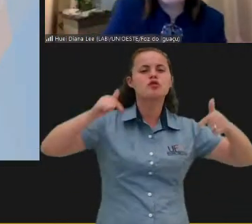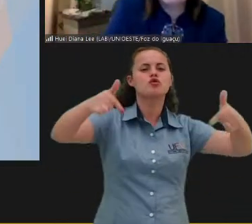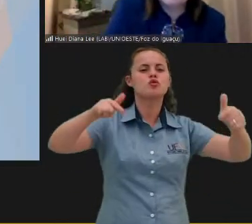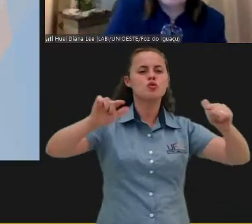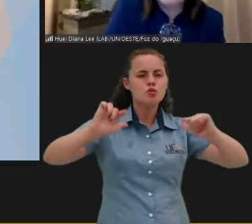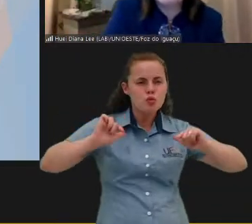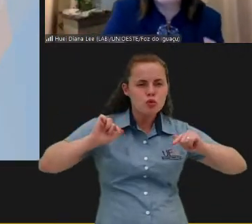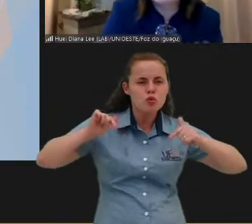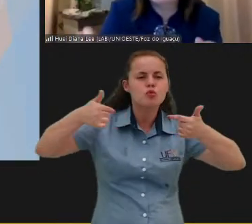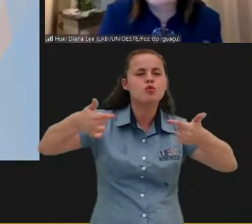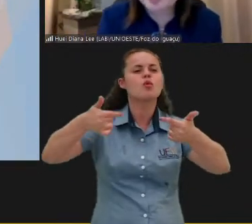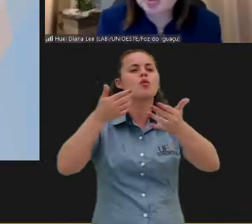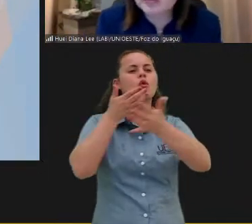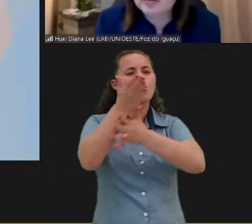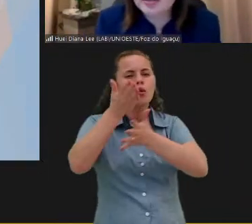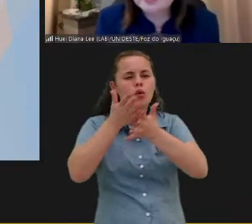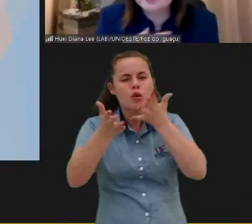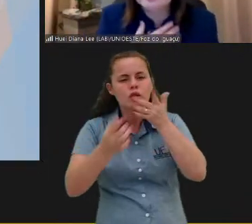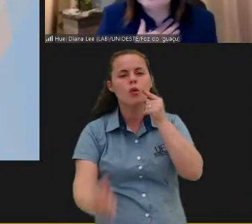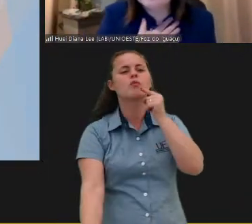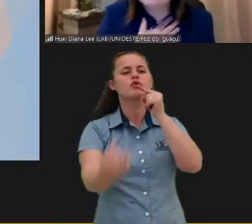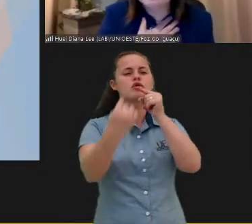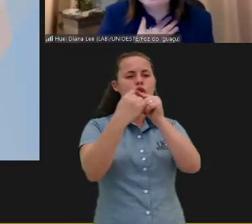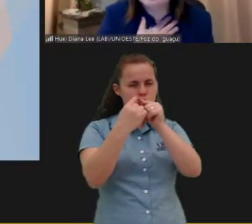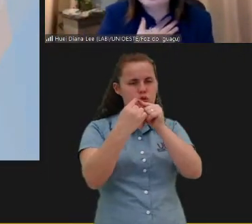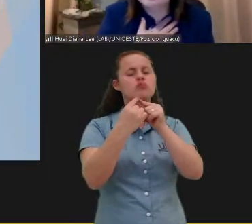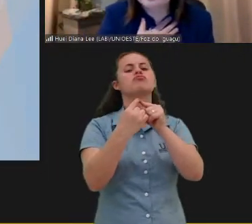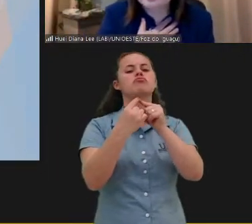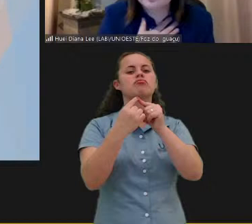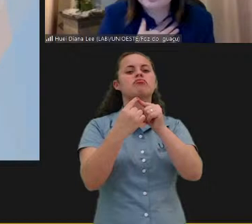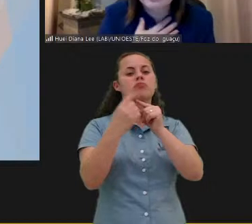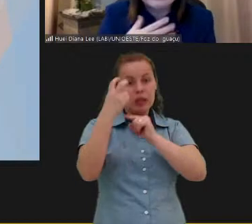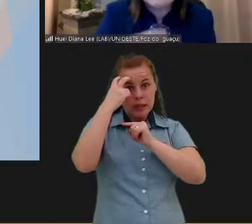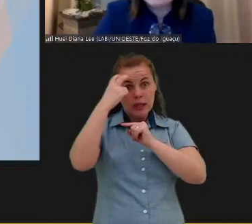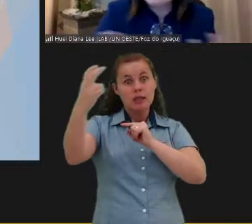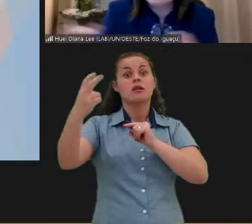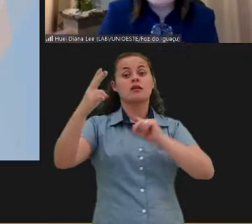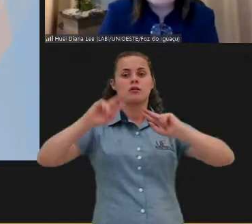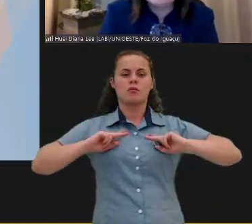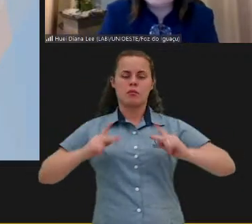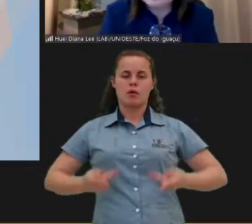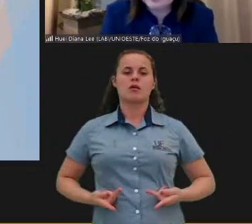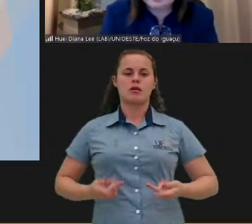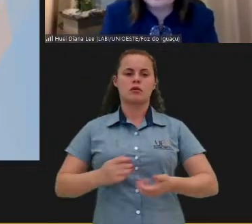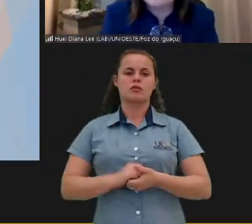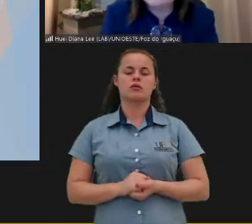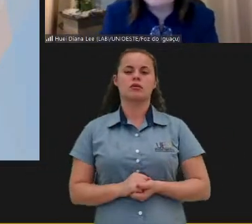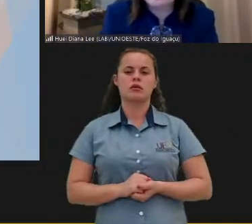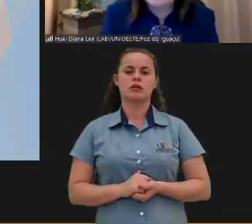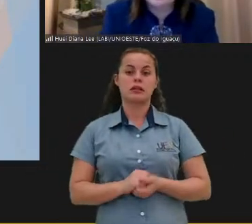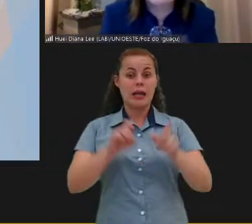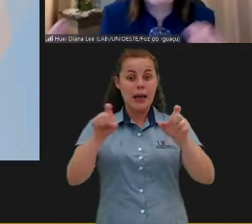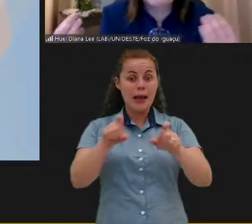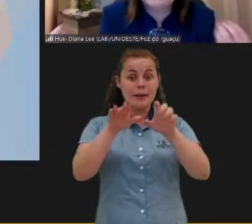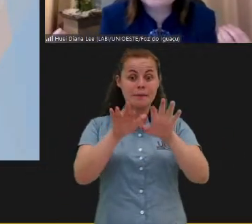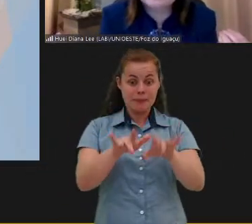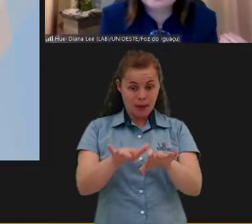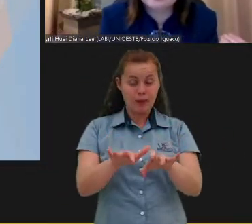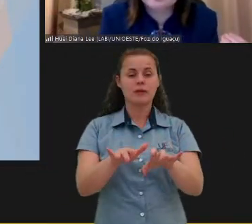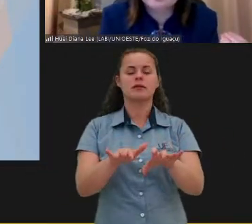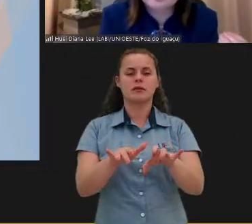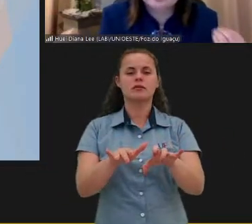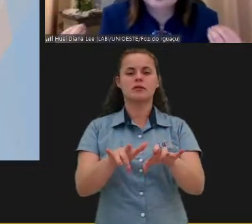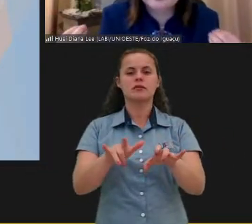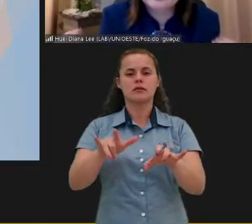conseguirem cumprir os seus objetivos. Essa é a definição de inteligência para o ser humano. E ela foi trazida para as máquinas. Agora,